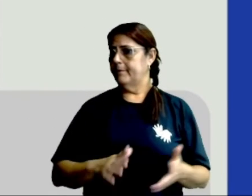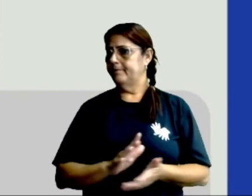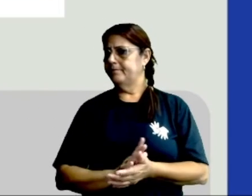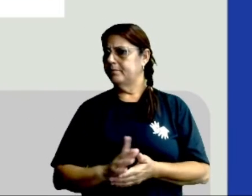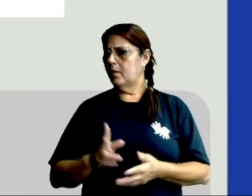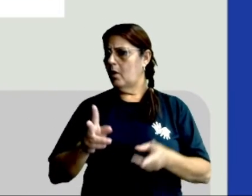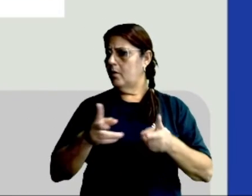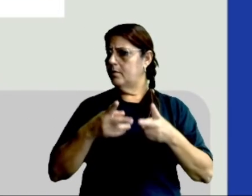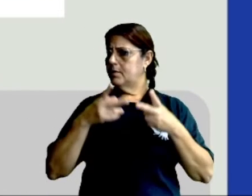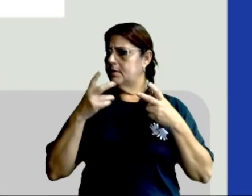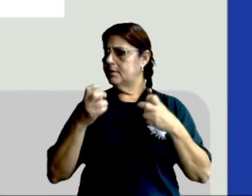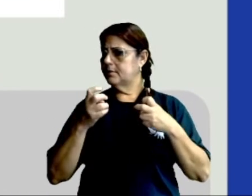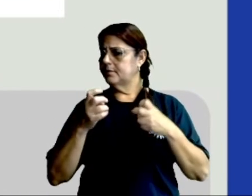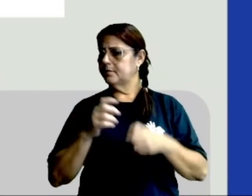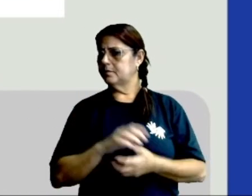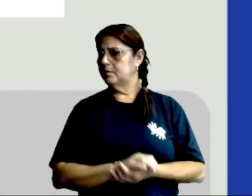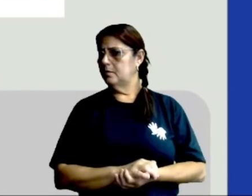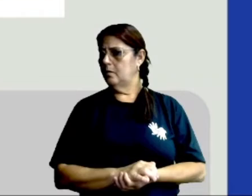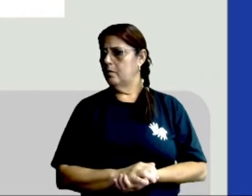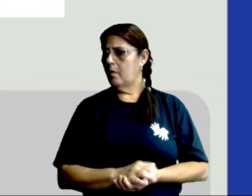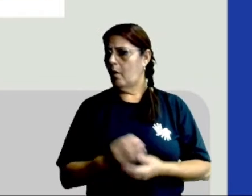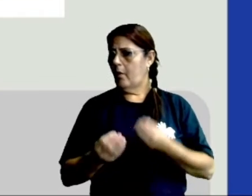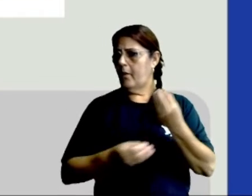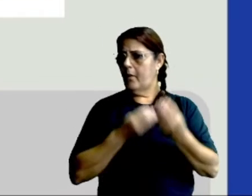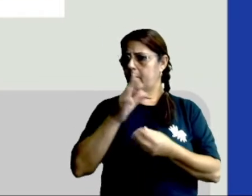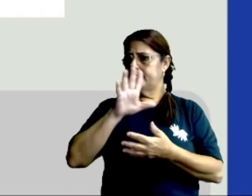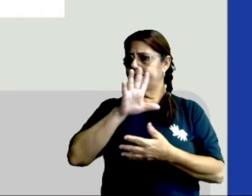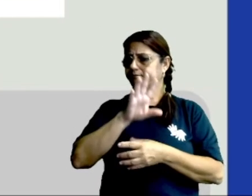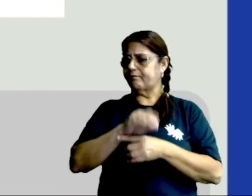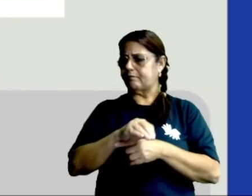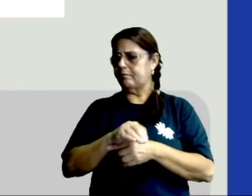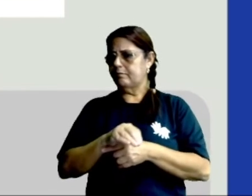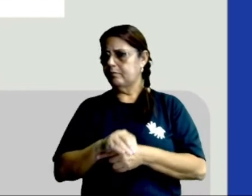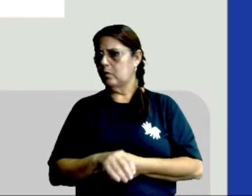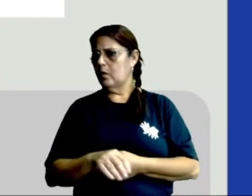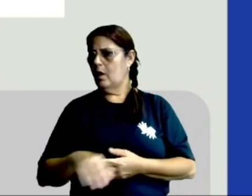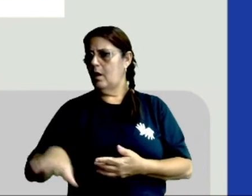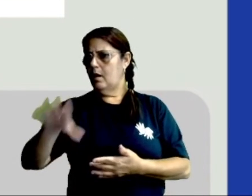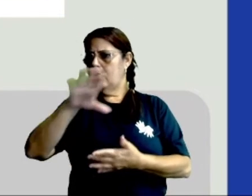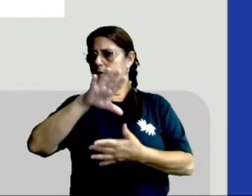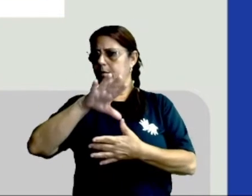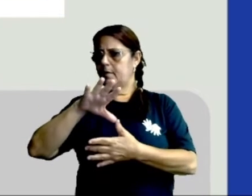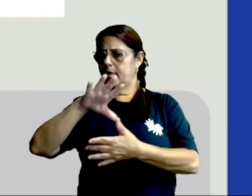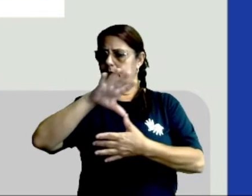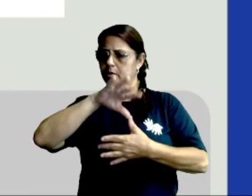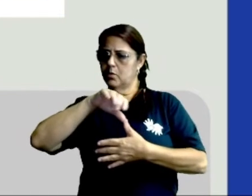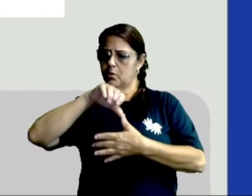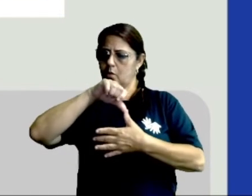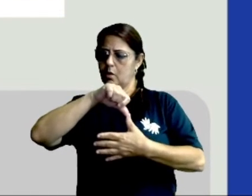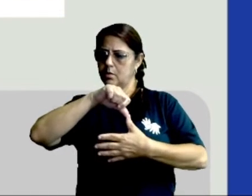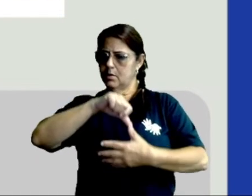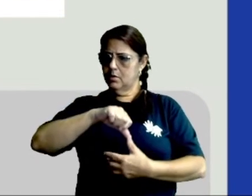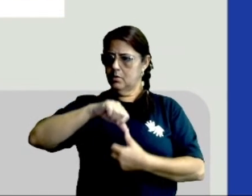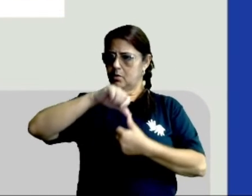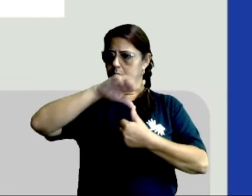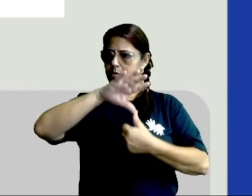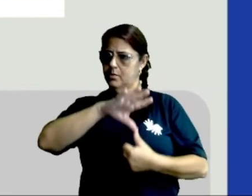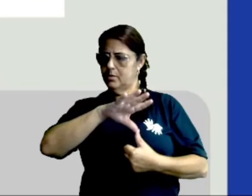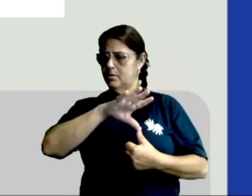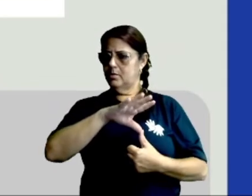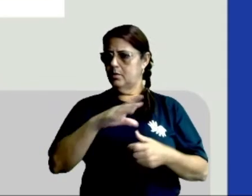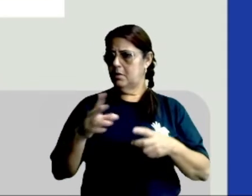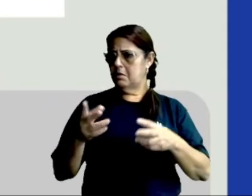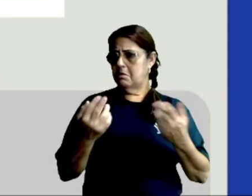no perfil, para a gente ver como é esse perfil, né, da América do Norte e o perfil da América do Sul. Tem